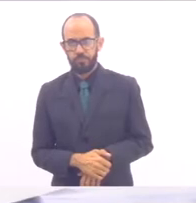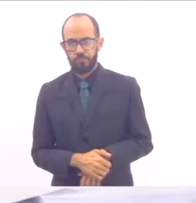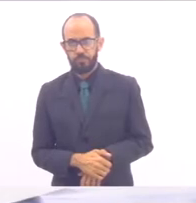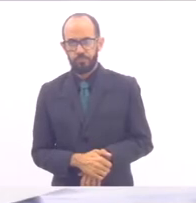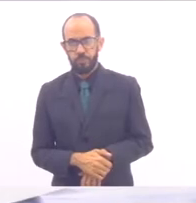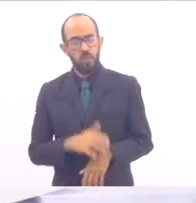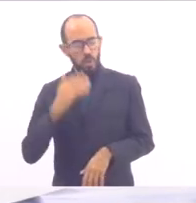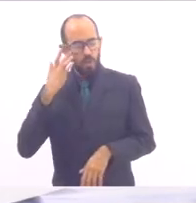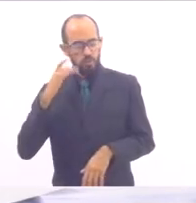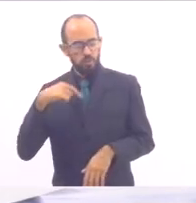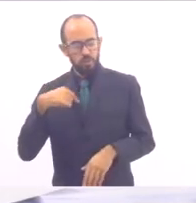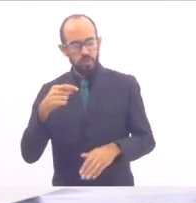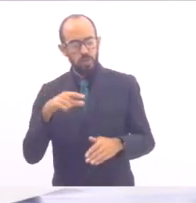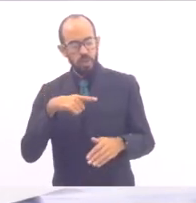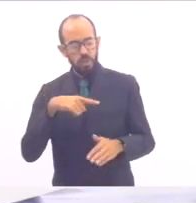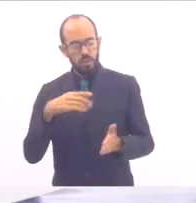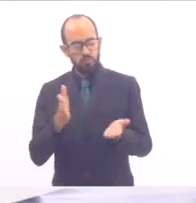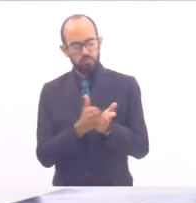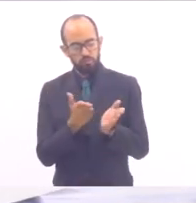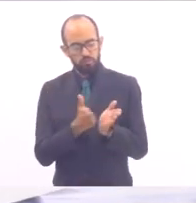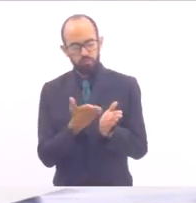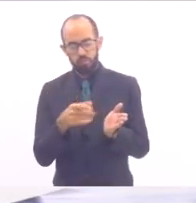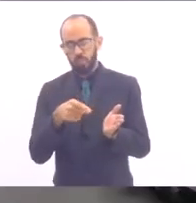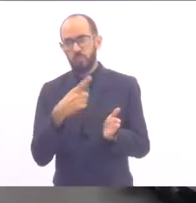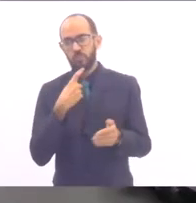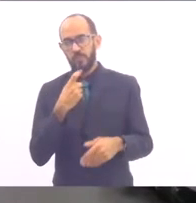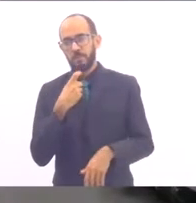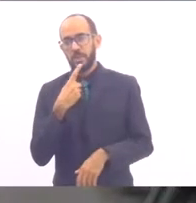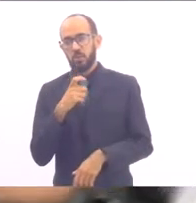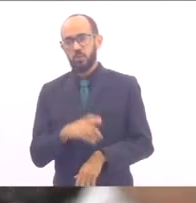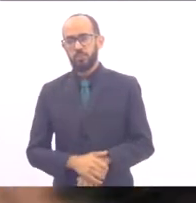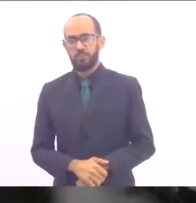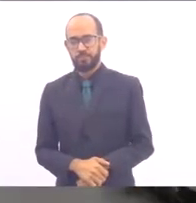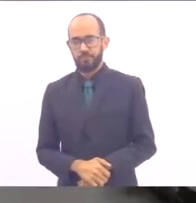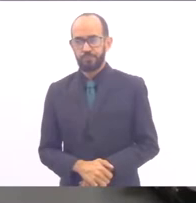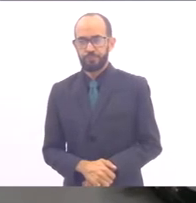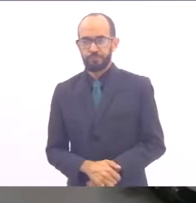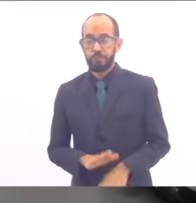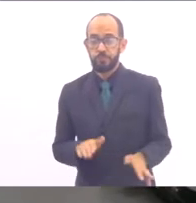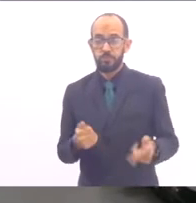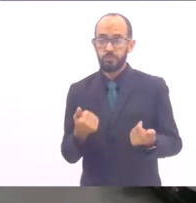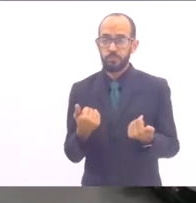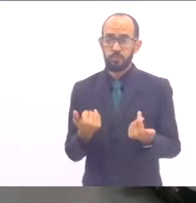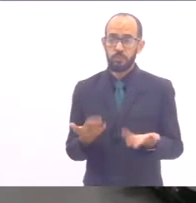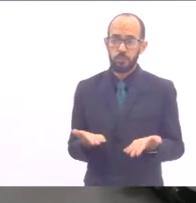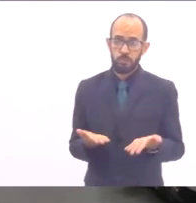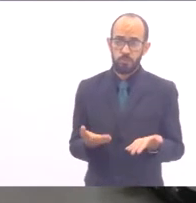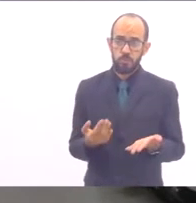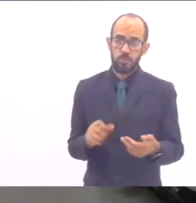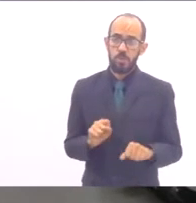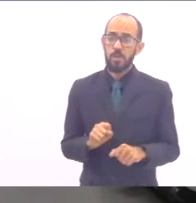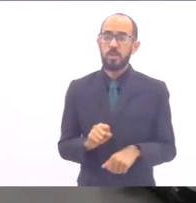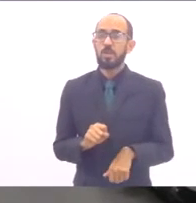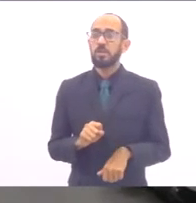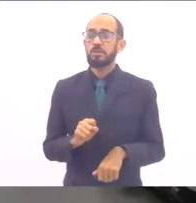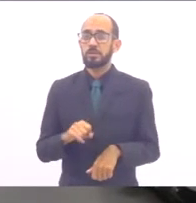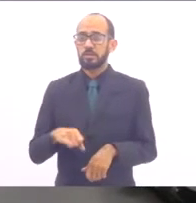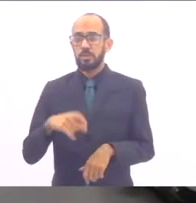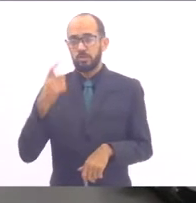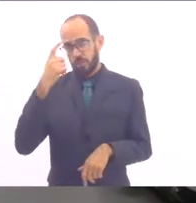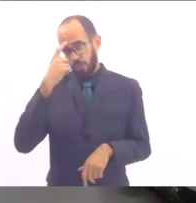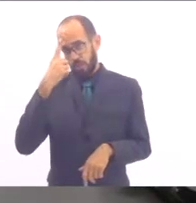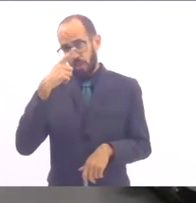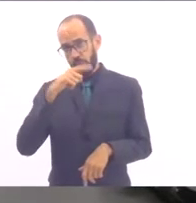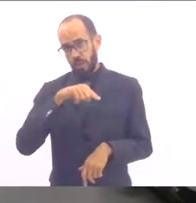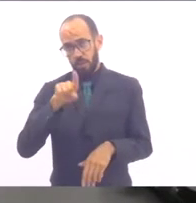Deve estar aqui em algum lugar como não cumprida. Bom, mas em suma, se vocês têm alguma ideia de